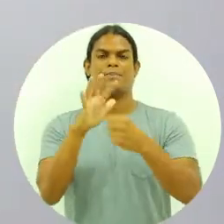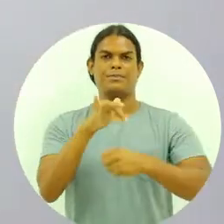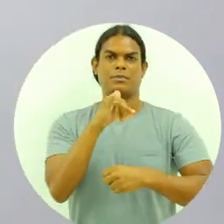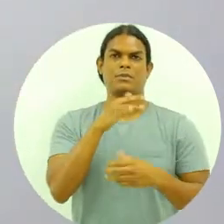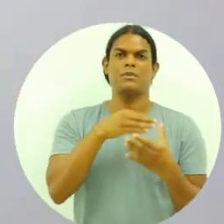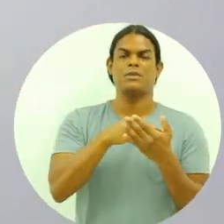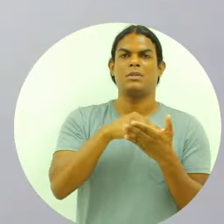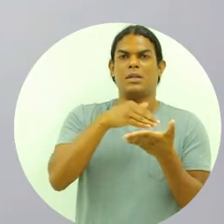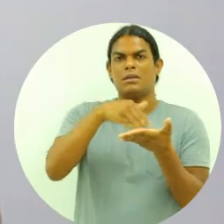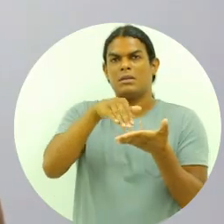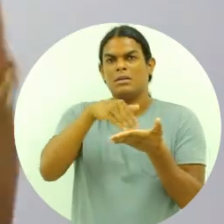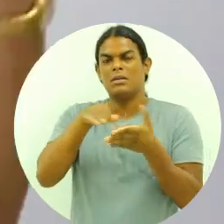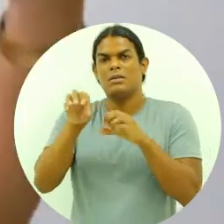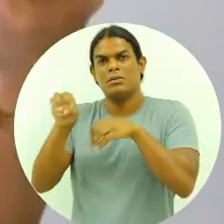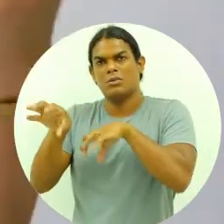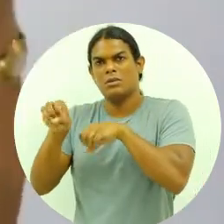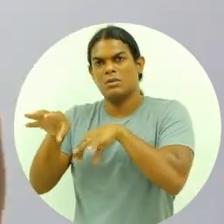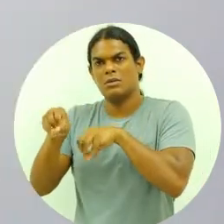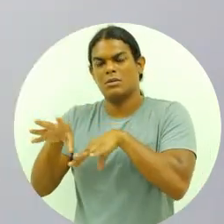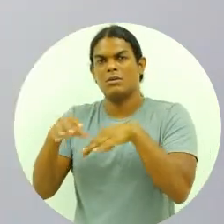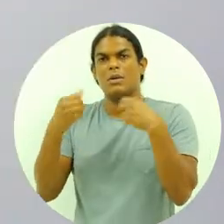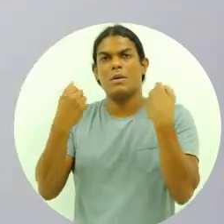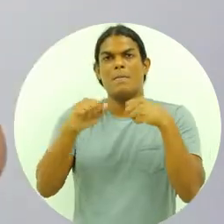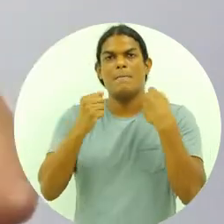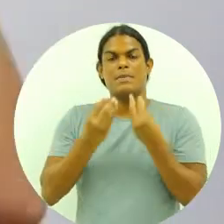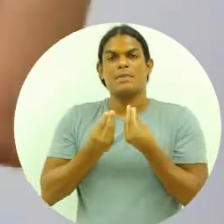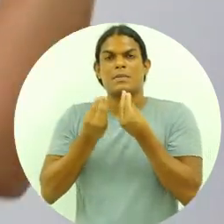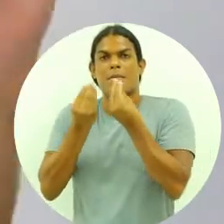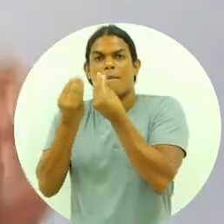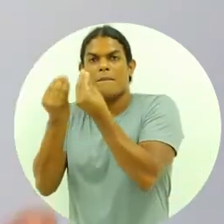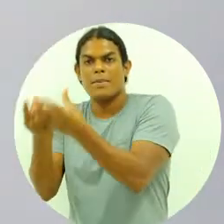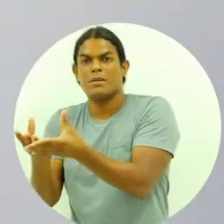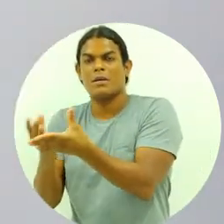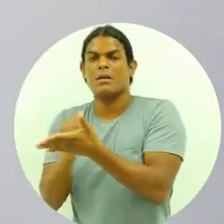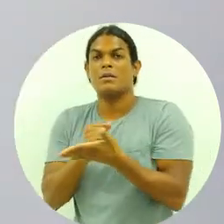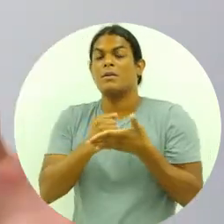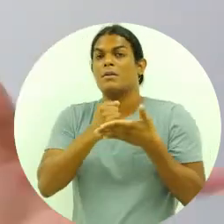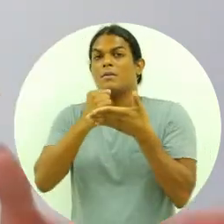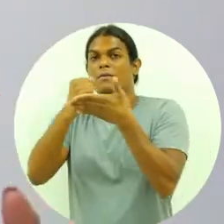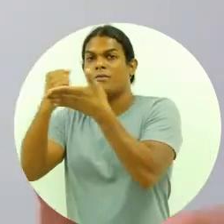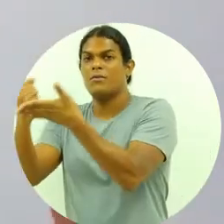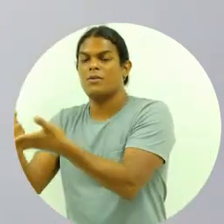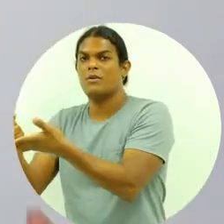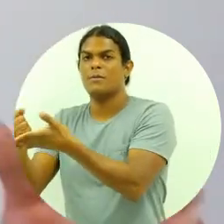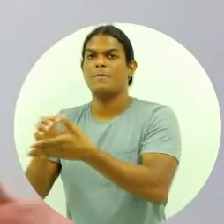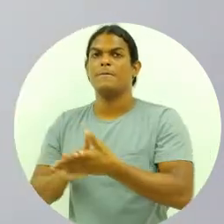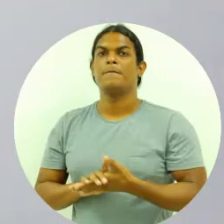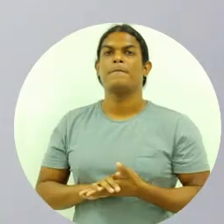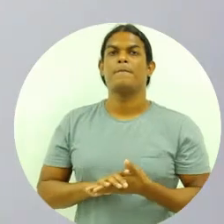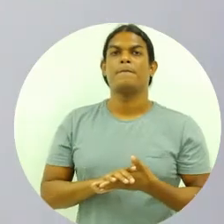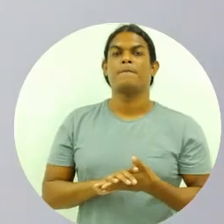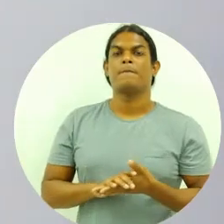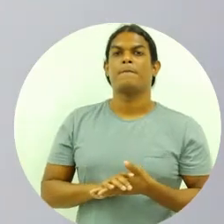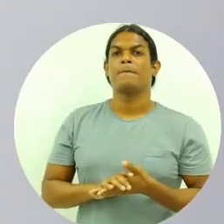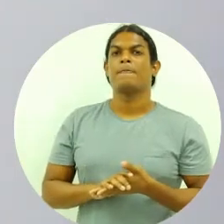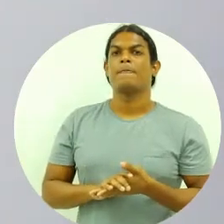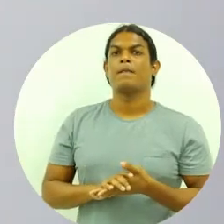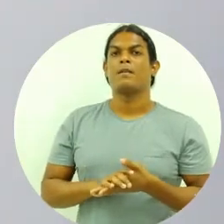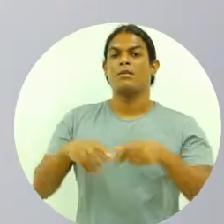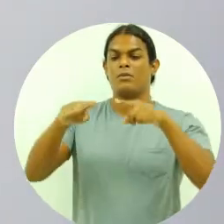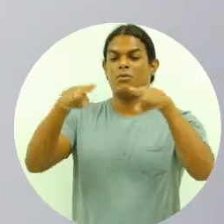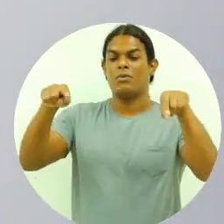que mandar uma resma de papel para a escola X, ela não pode contratar uma carreta para